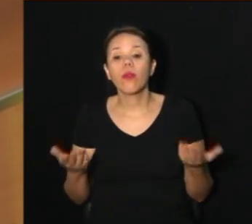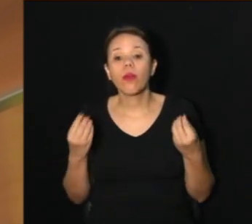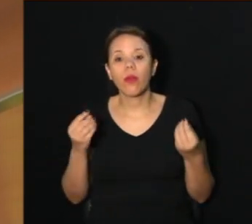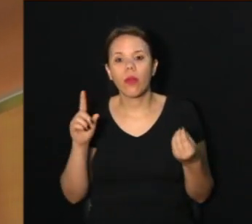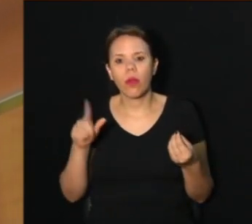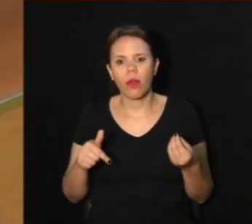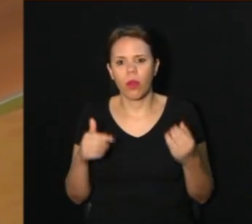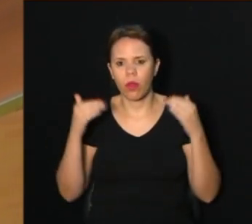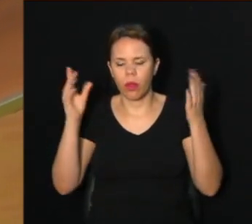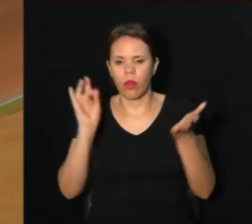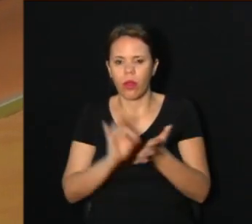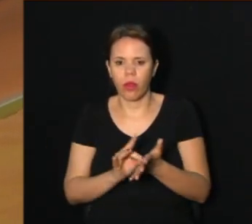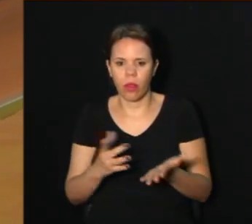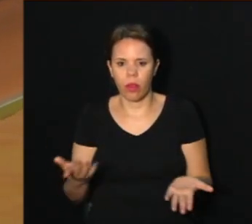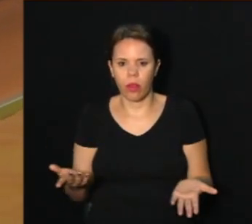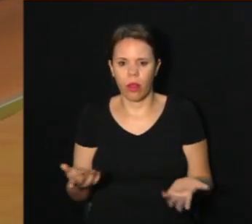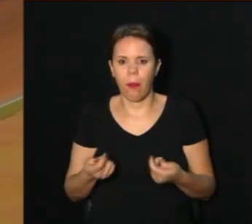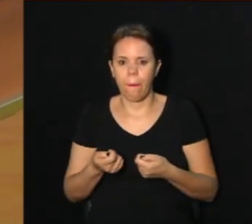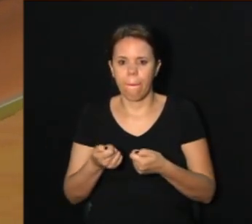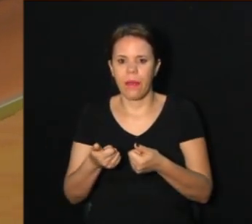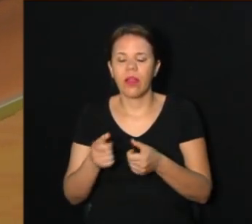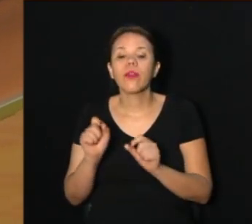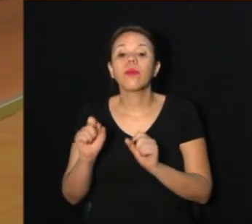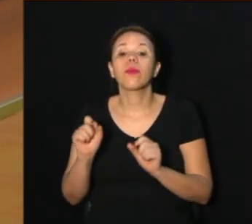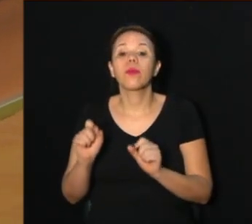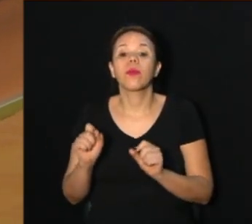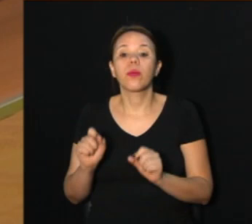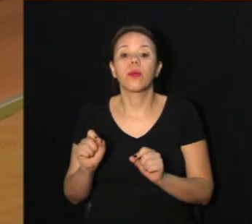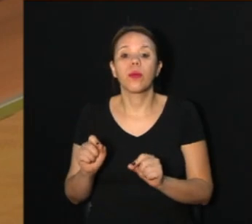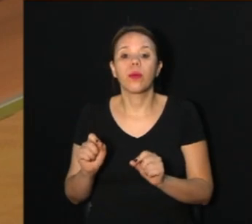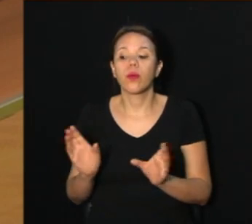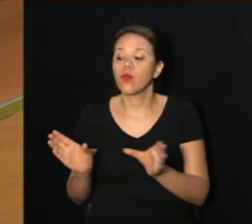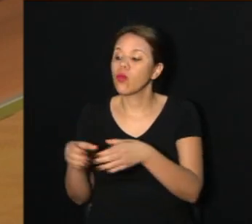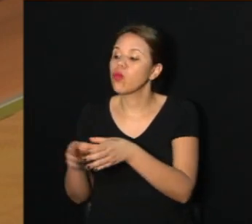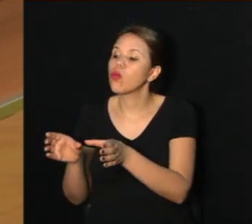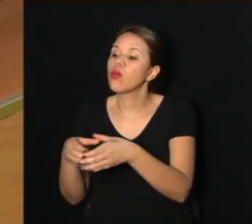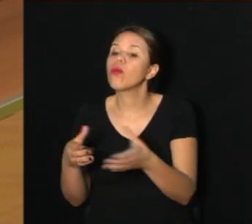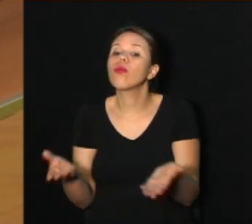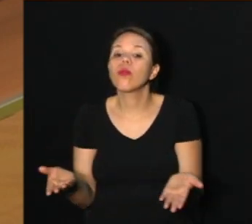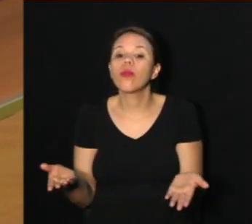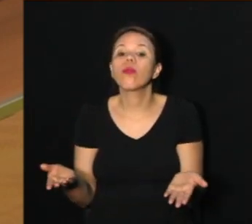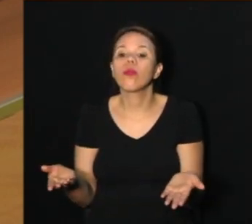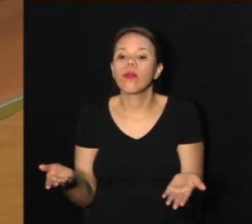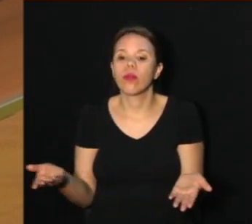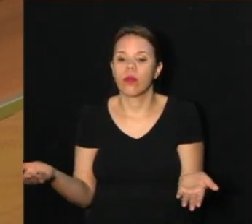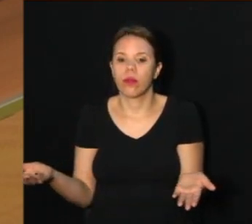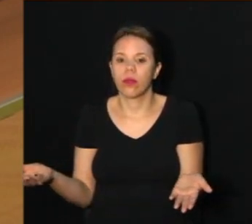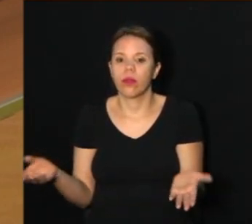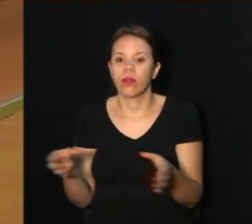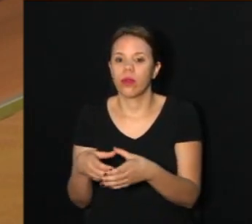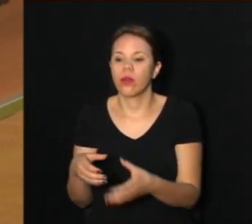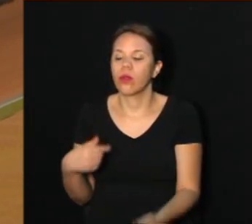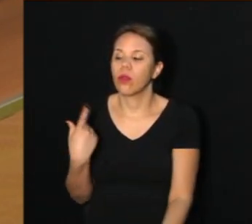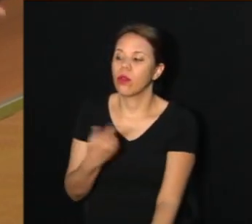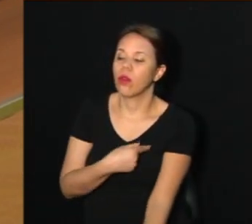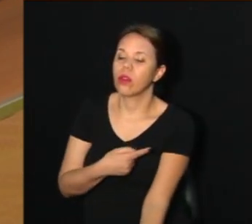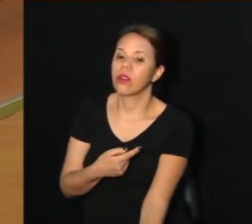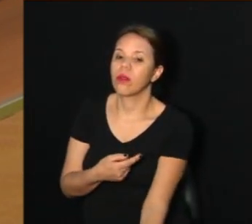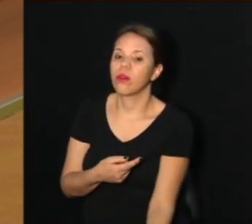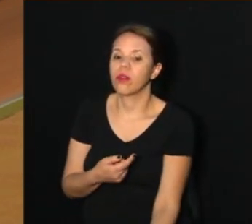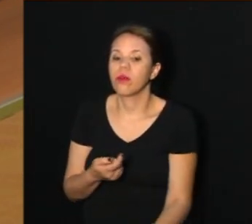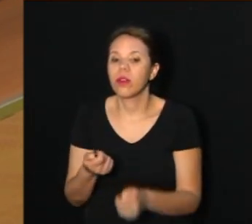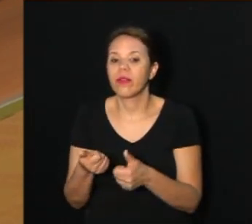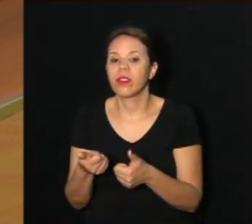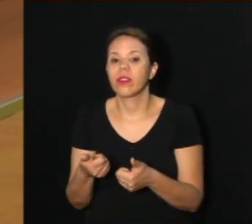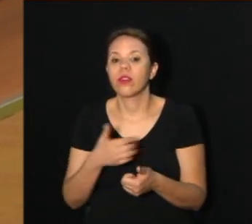Essa é a grande realidade. Para beneficiar quem? Grupo. É grupo que nós estamos beneficiando? Então,